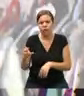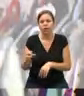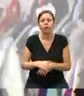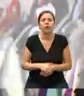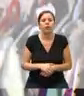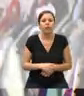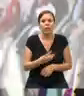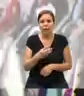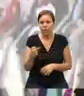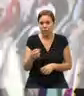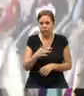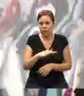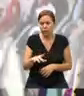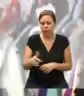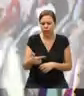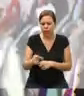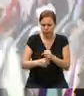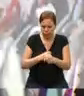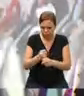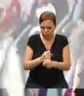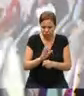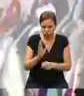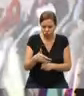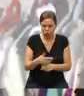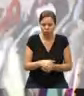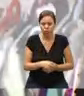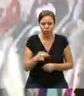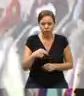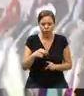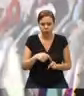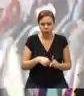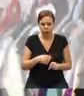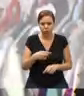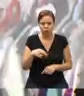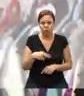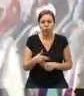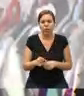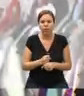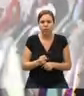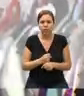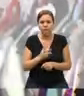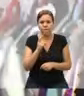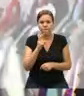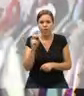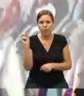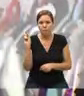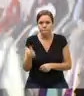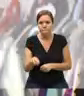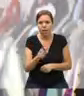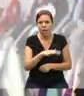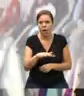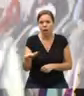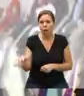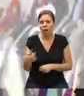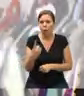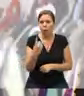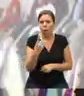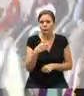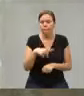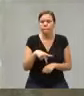Passados 10 anos, agora em novembro completa 10 anos, nós estamos atendendo 20 mil crianças, apenas em